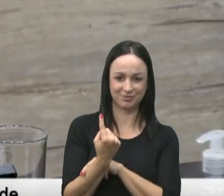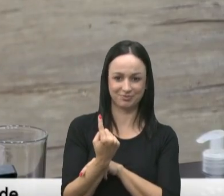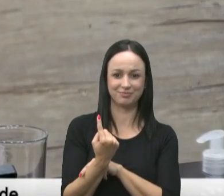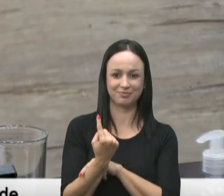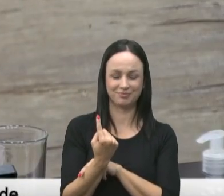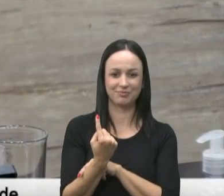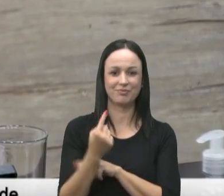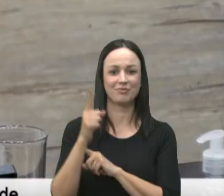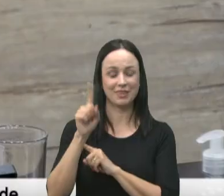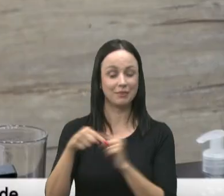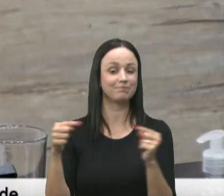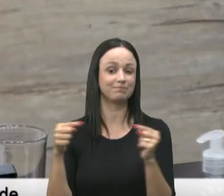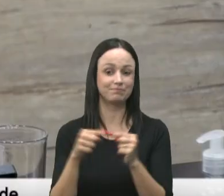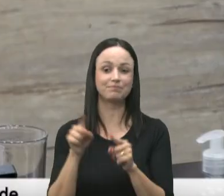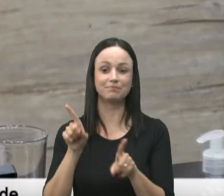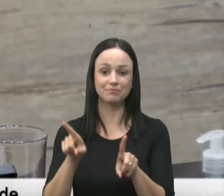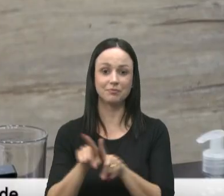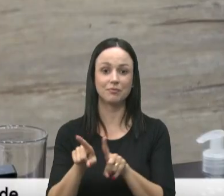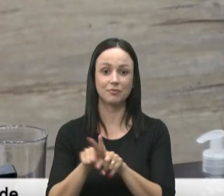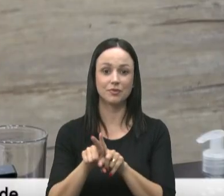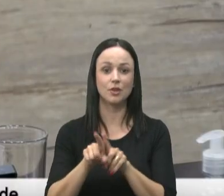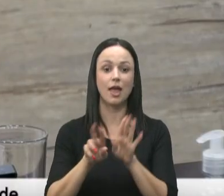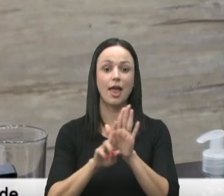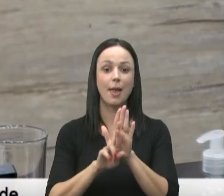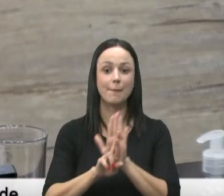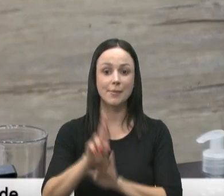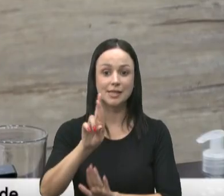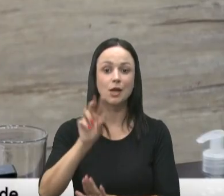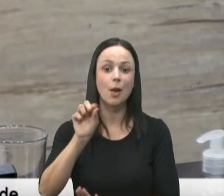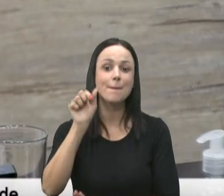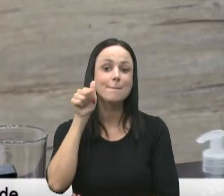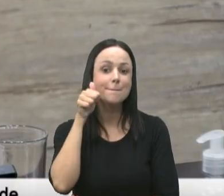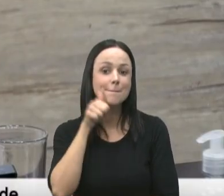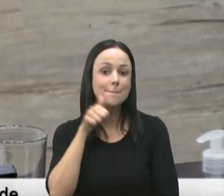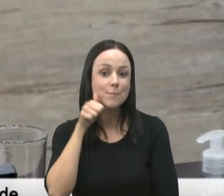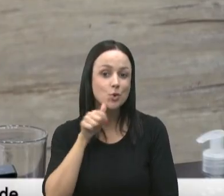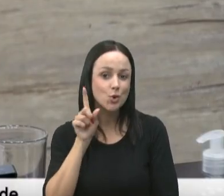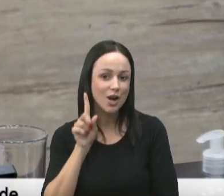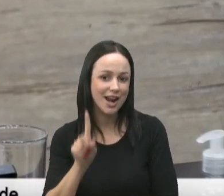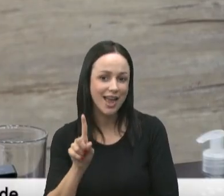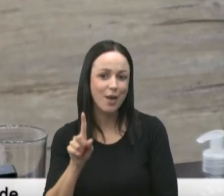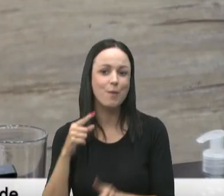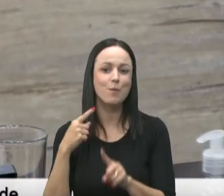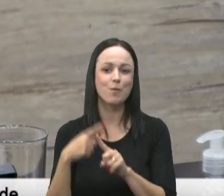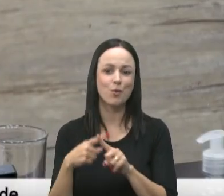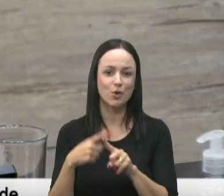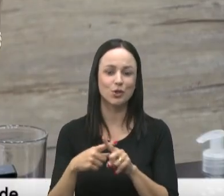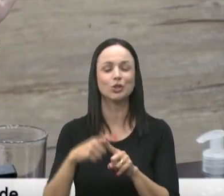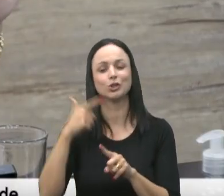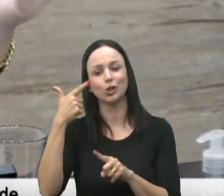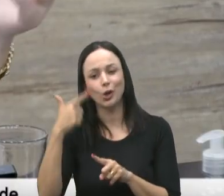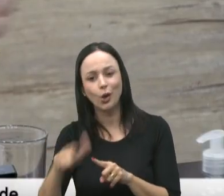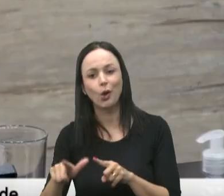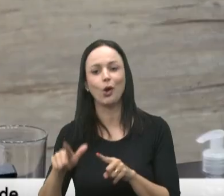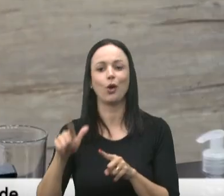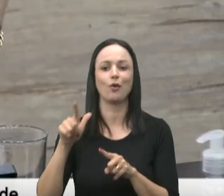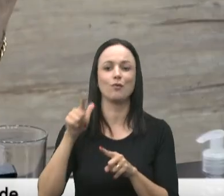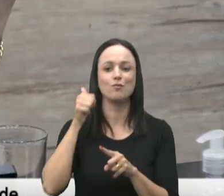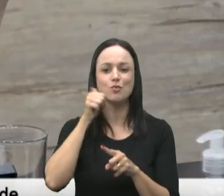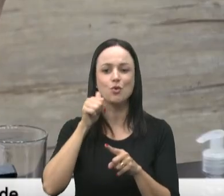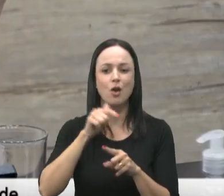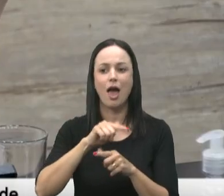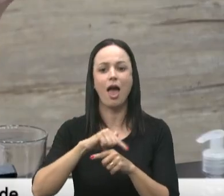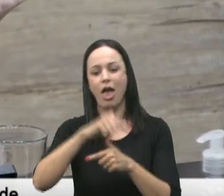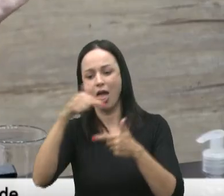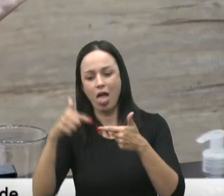Isso tinha a ver também com representatividade da mulher, para que ela não estivesse de novo em segundo plano como uma